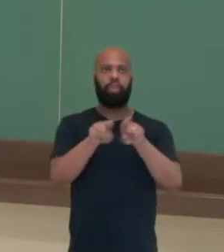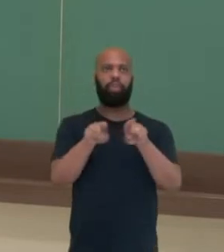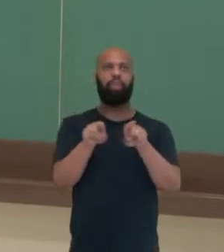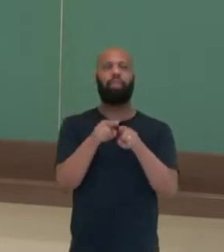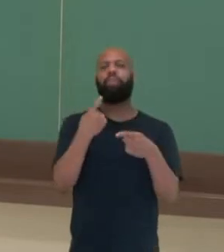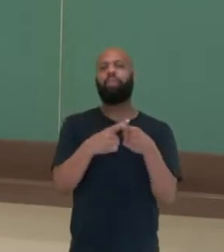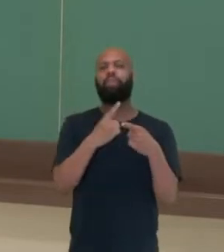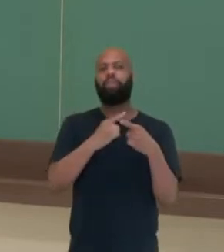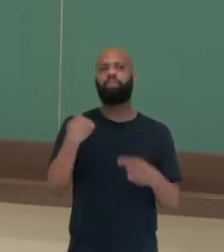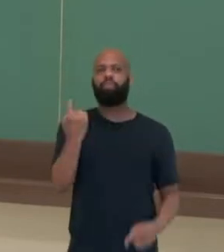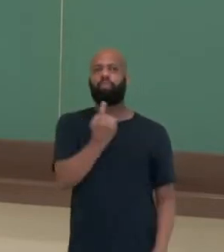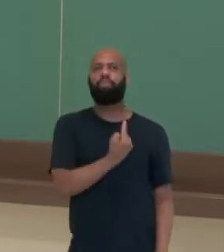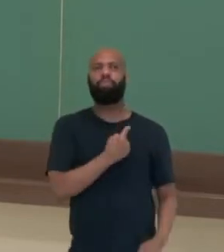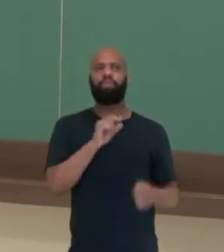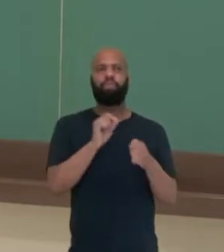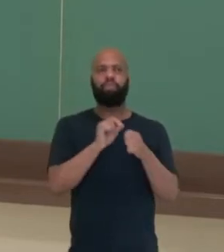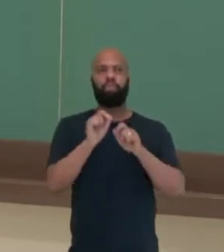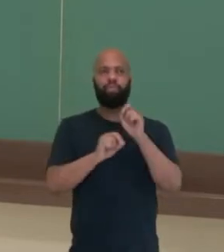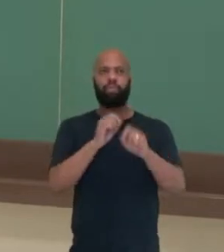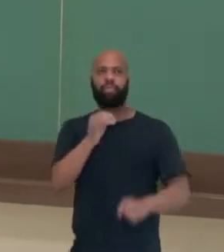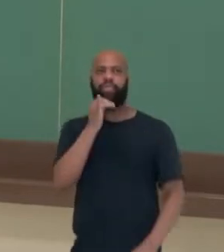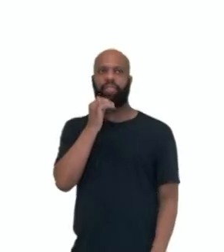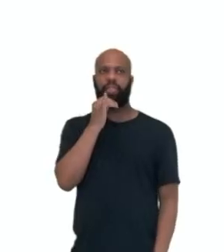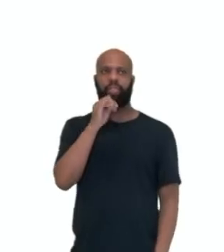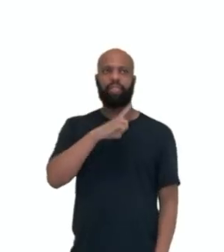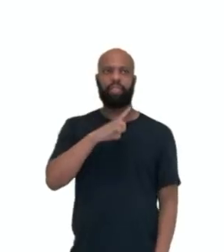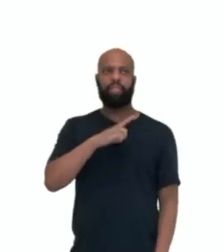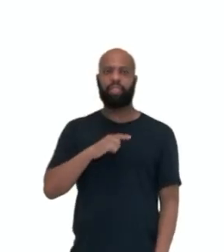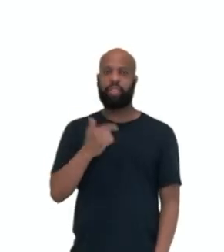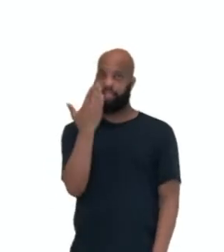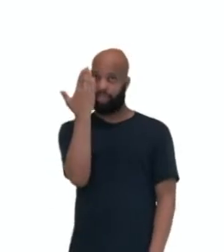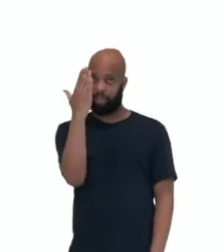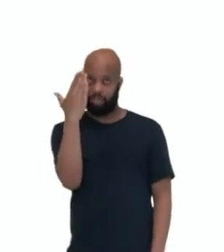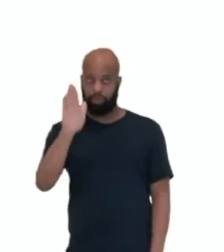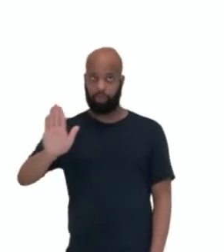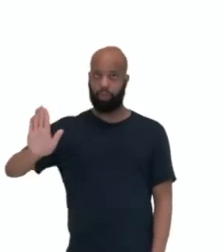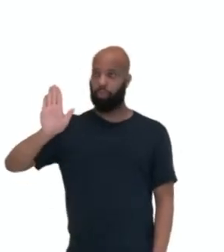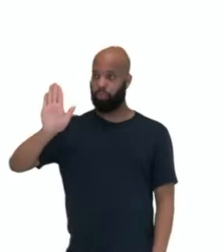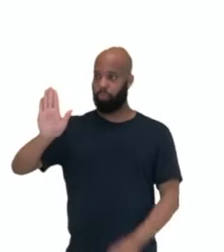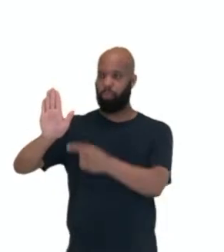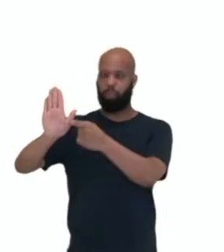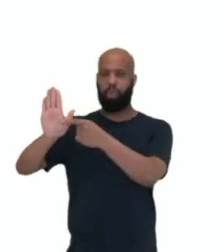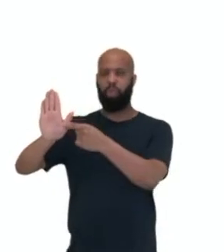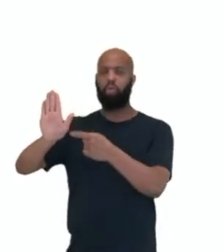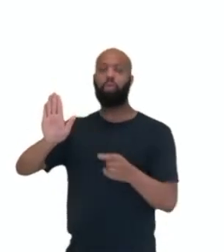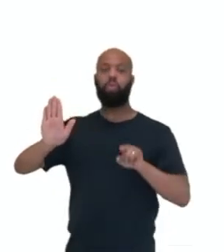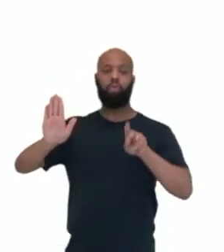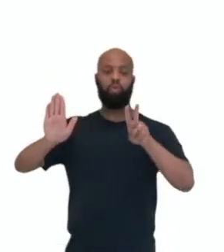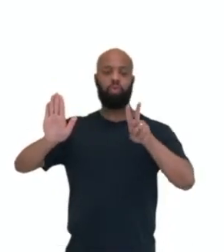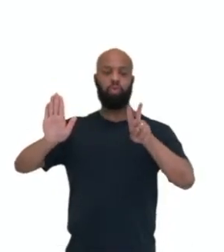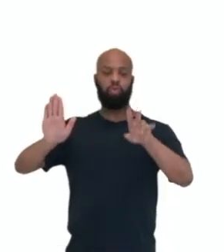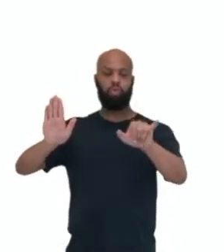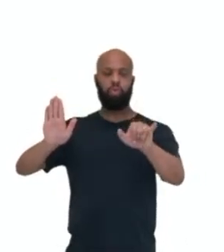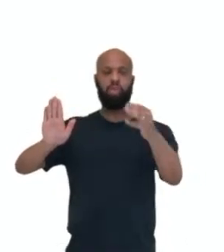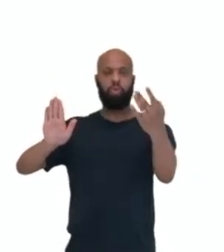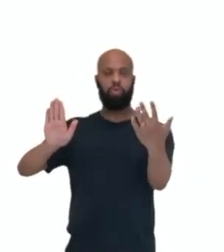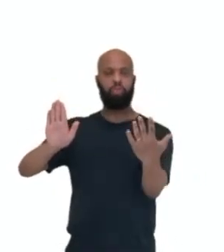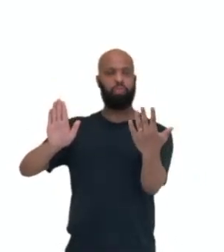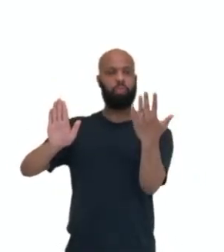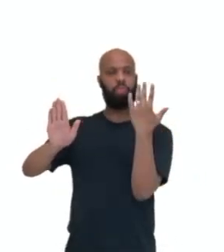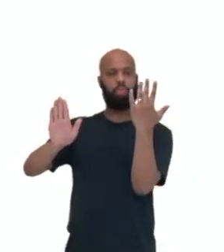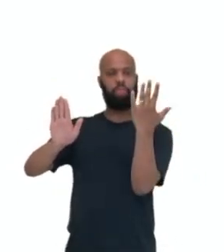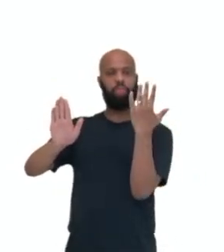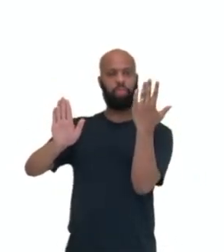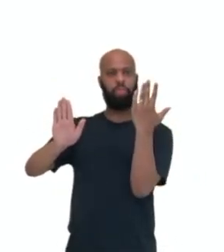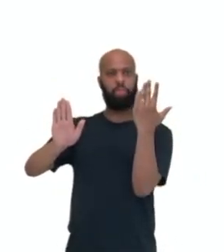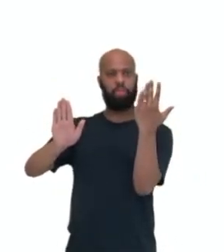nós colocamos a nossa mão diante do espelho, nós obtemos como imagem, se eu coloco a mão